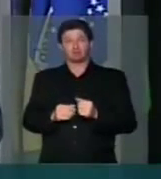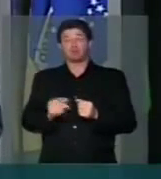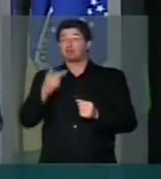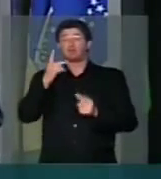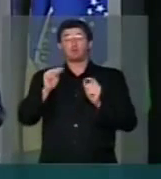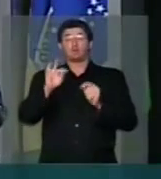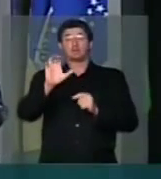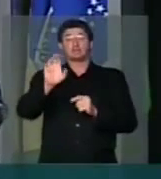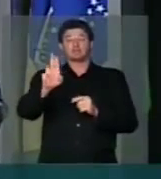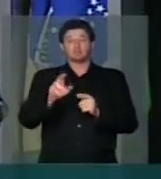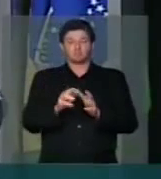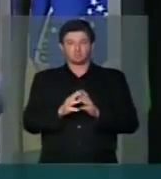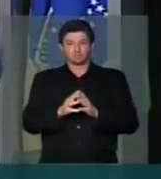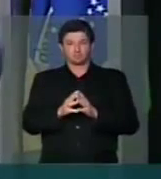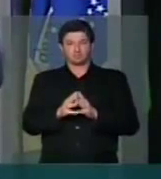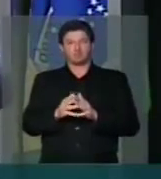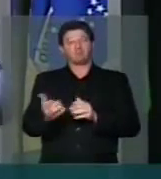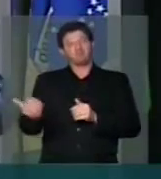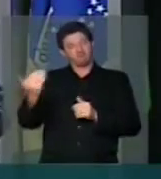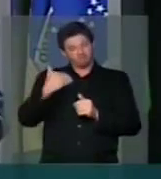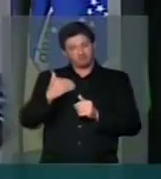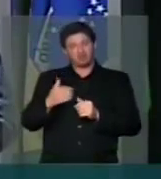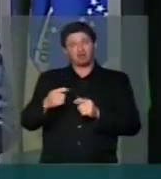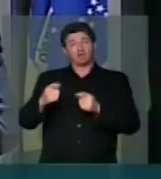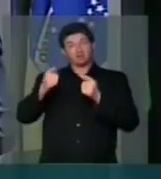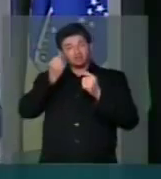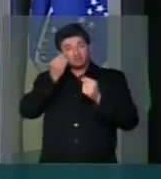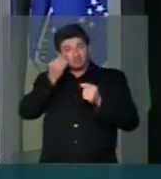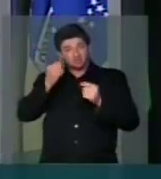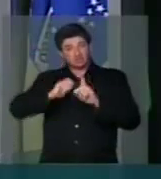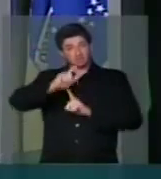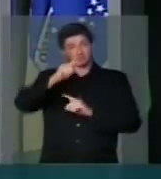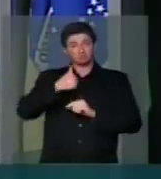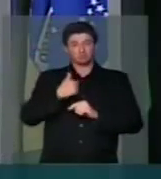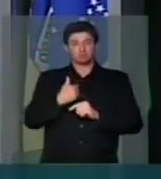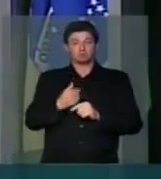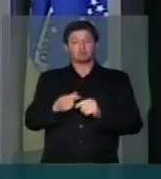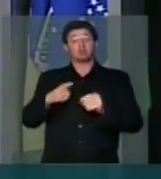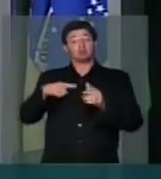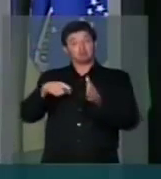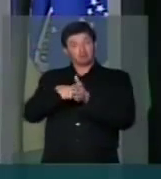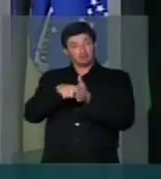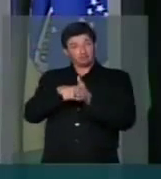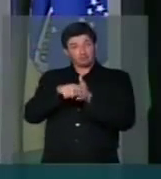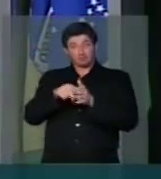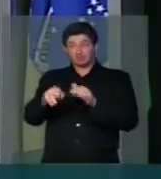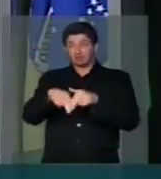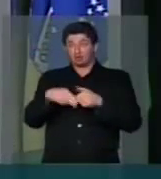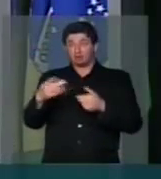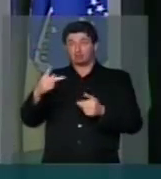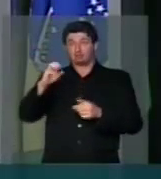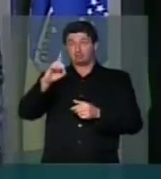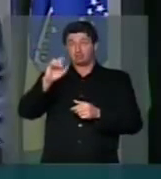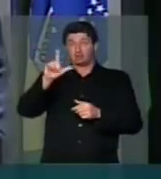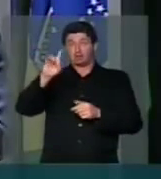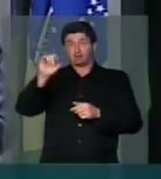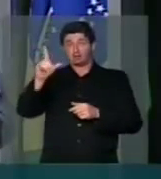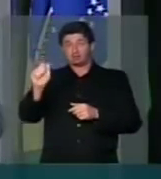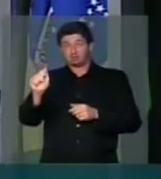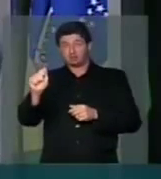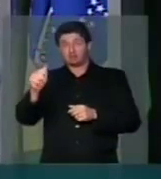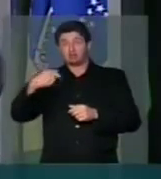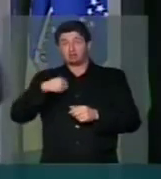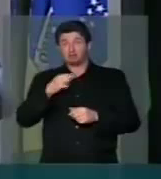Tribunal de Contas da União, venham tentar. Estão investigando sobre as pedaladas, a qual eu tenho prazo para